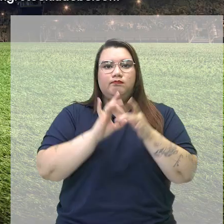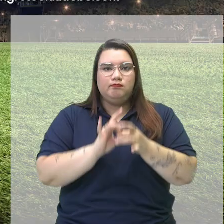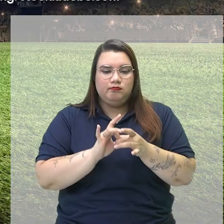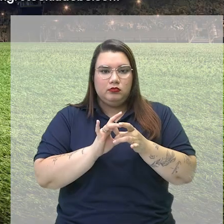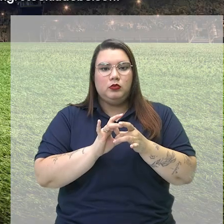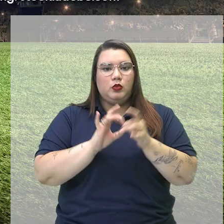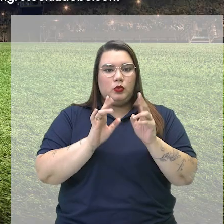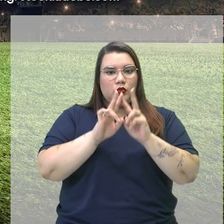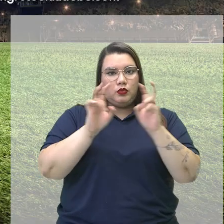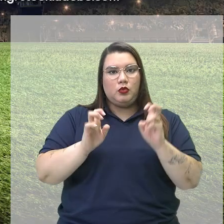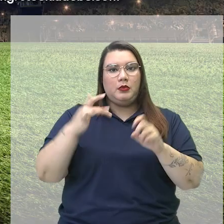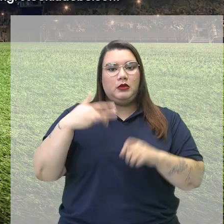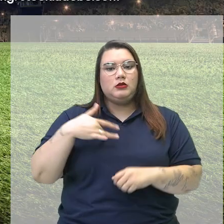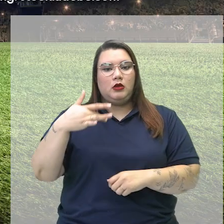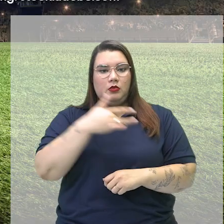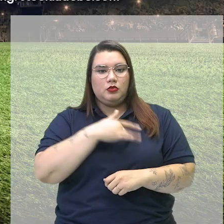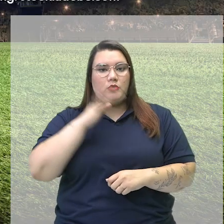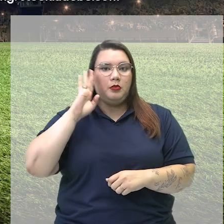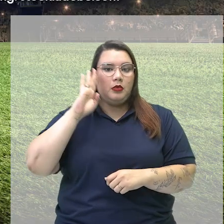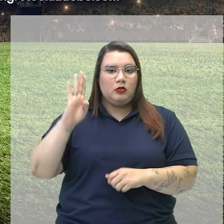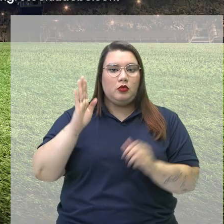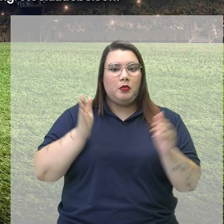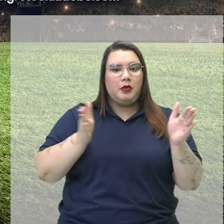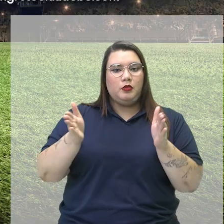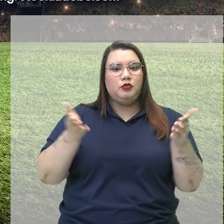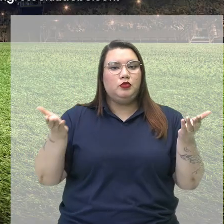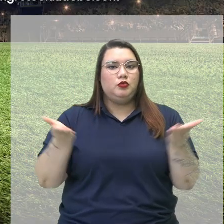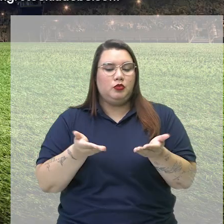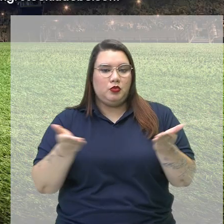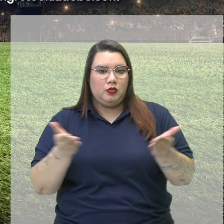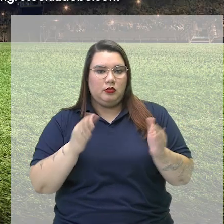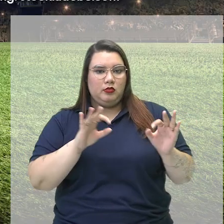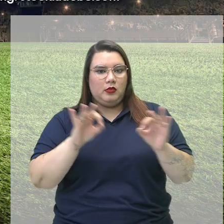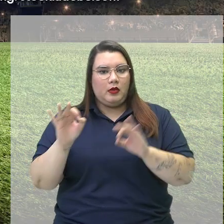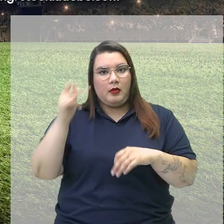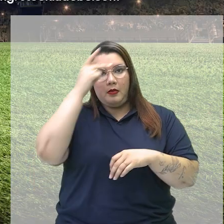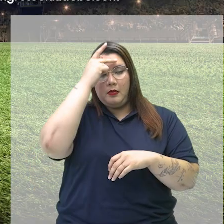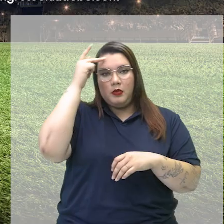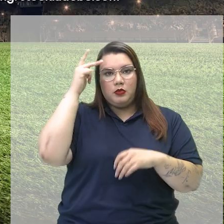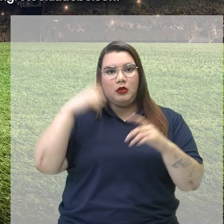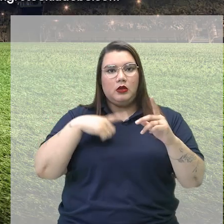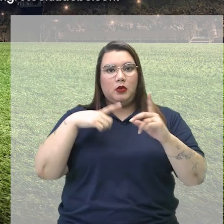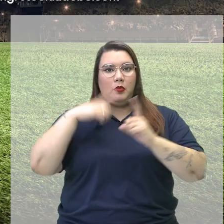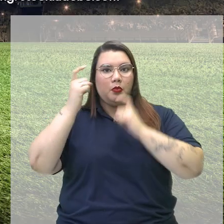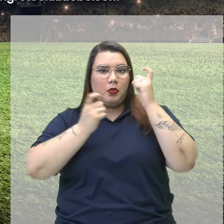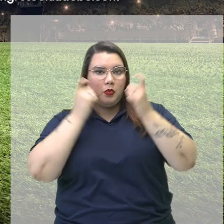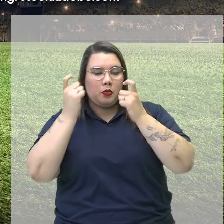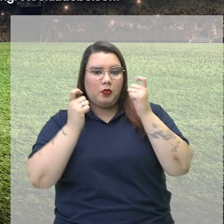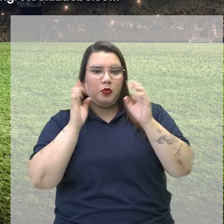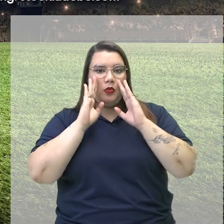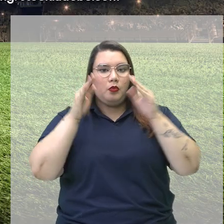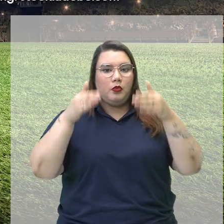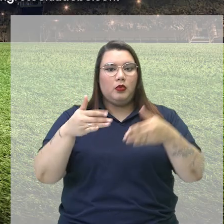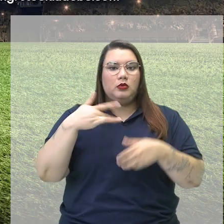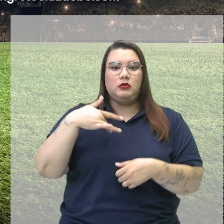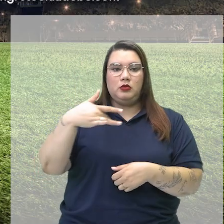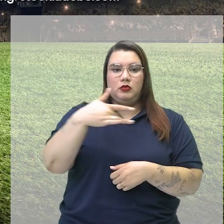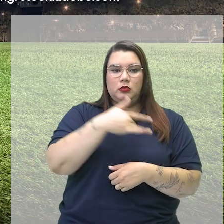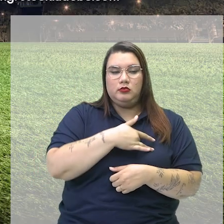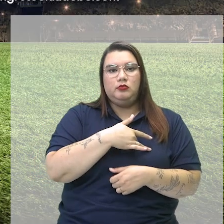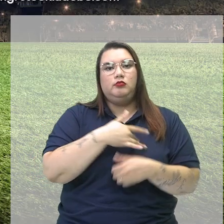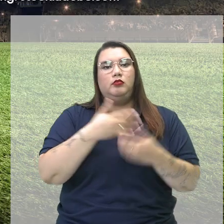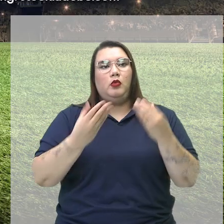da saúde, principalmente nos tempos atuais, que as pessoas elas têm se preocupado muito mais, né, com a sua saúde, com o seu